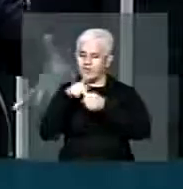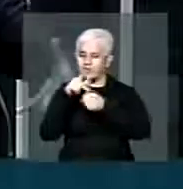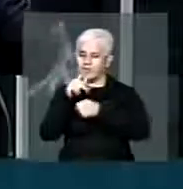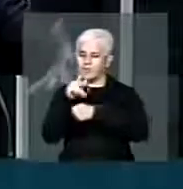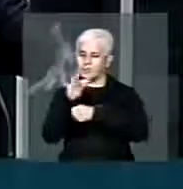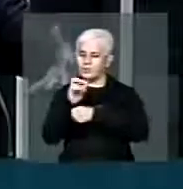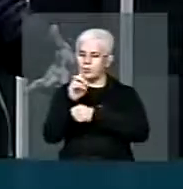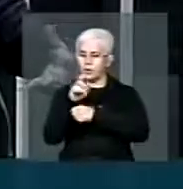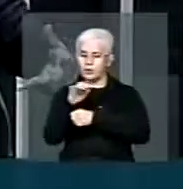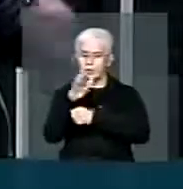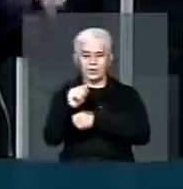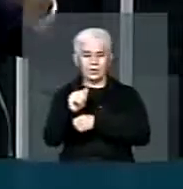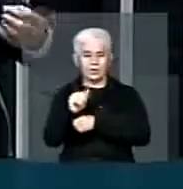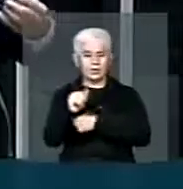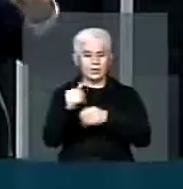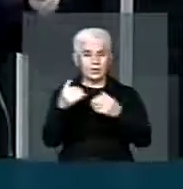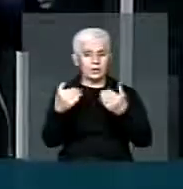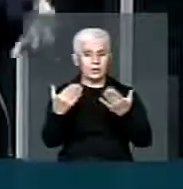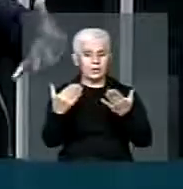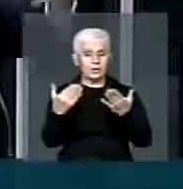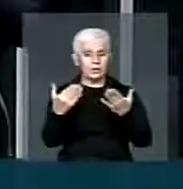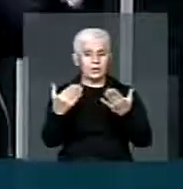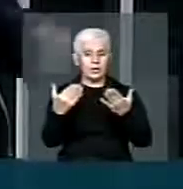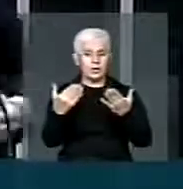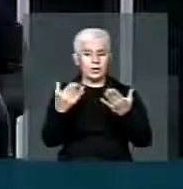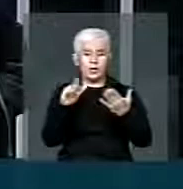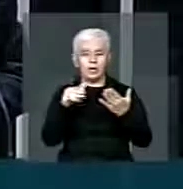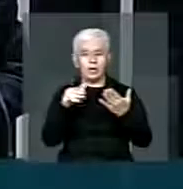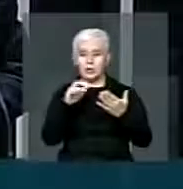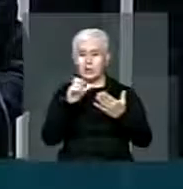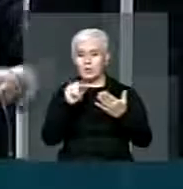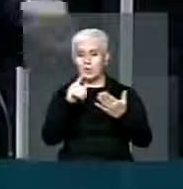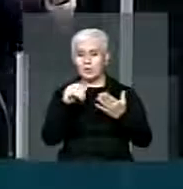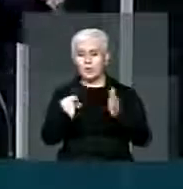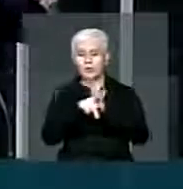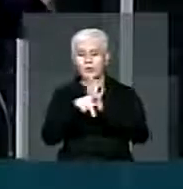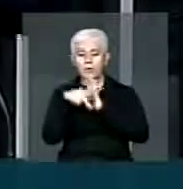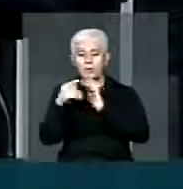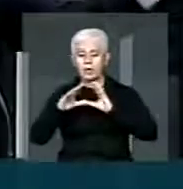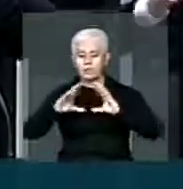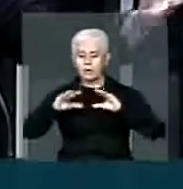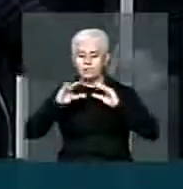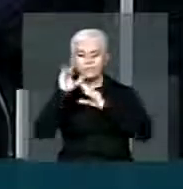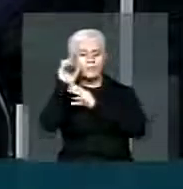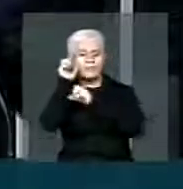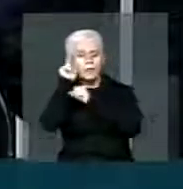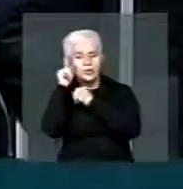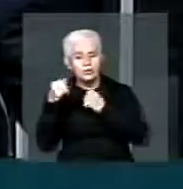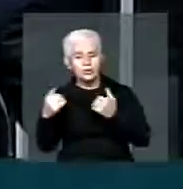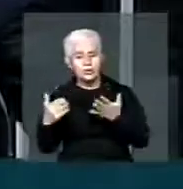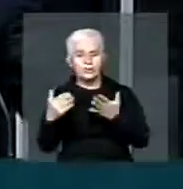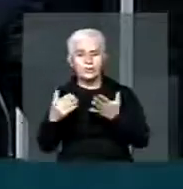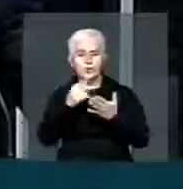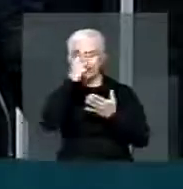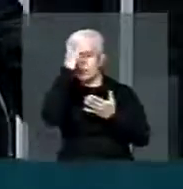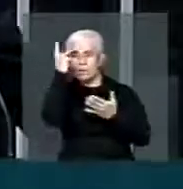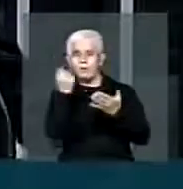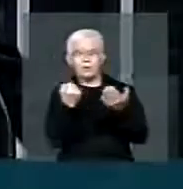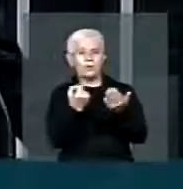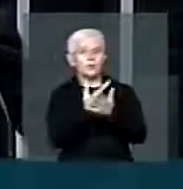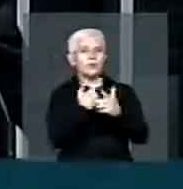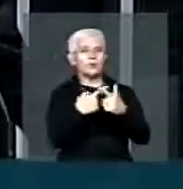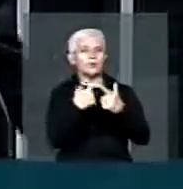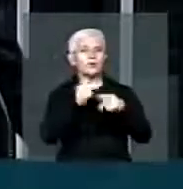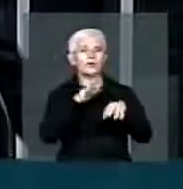produziu cianeto, era uma espuma para colchão, e que a pessoa havia comprado porque era mais barata